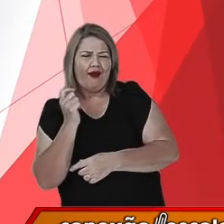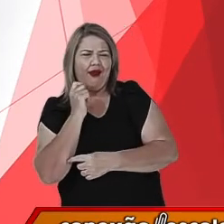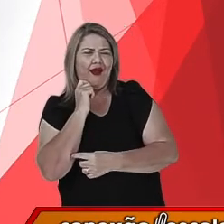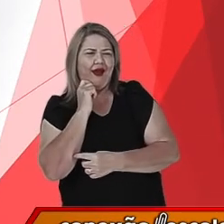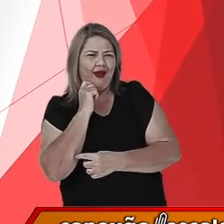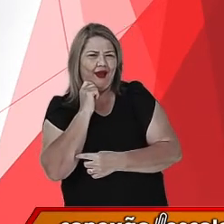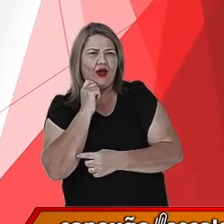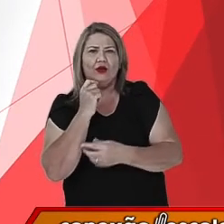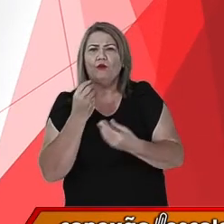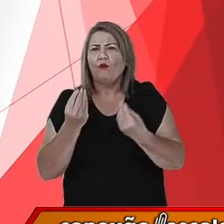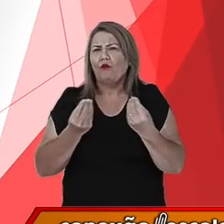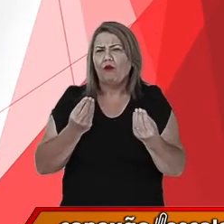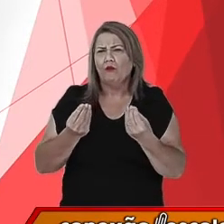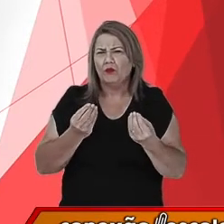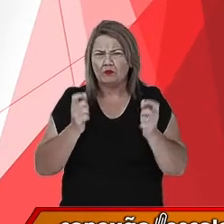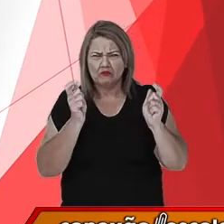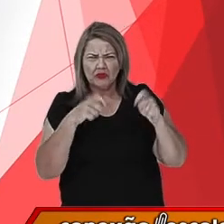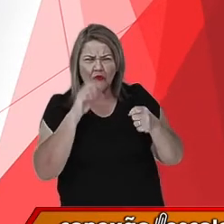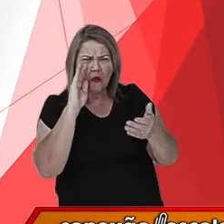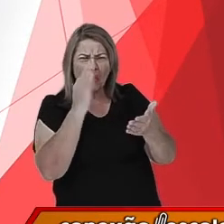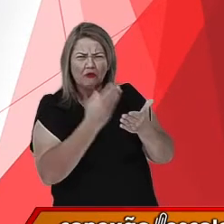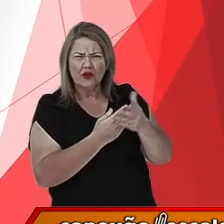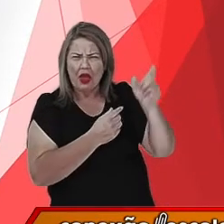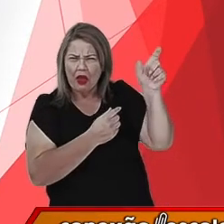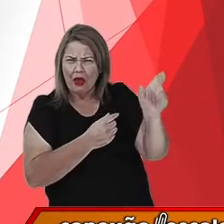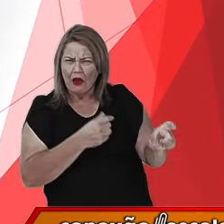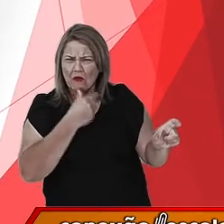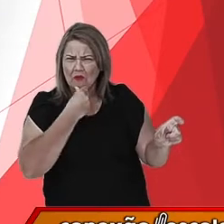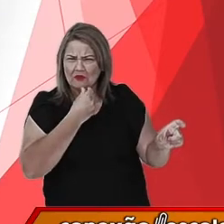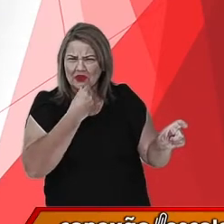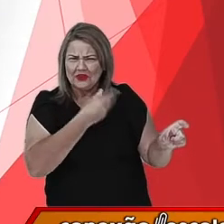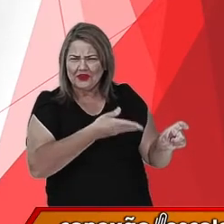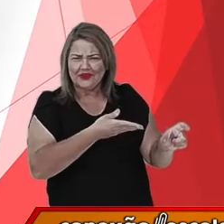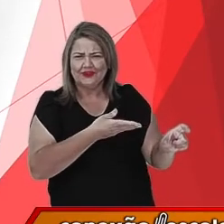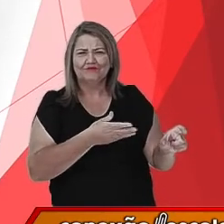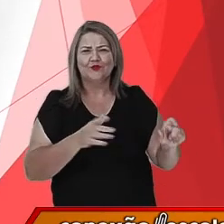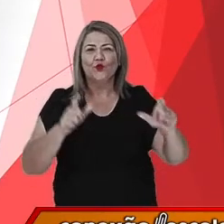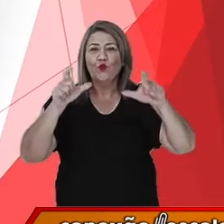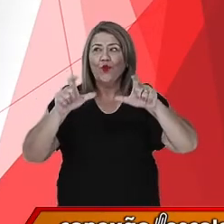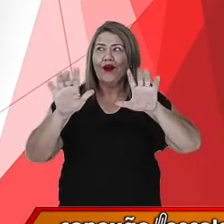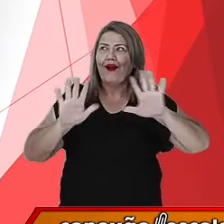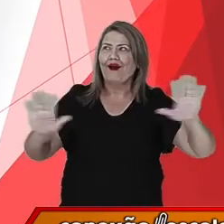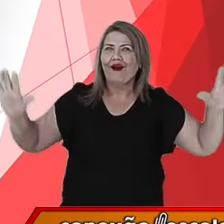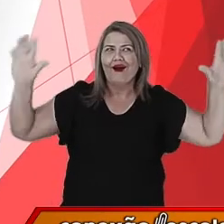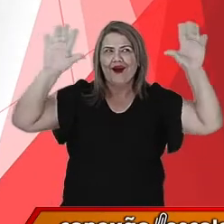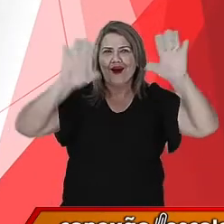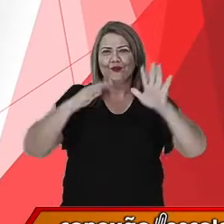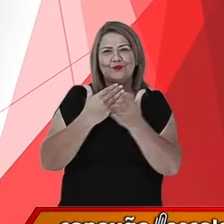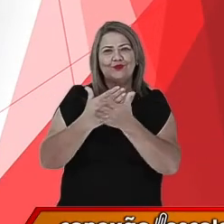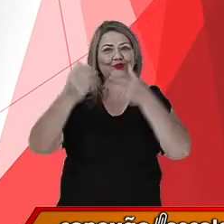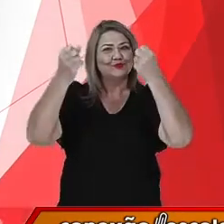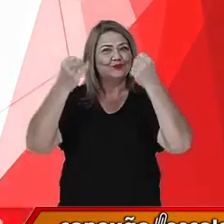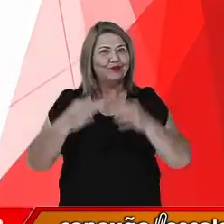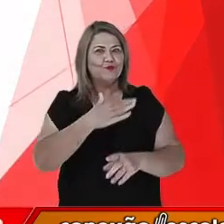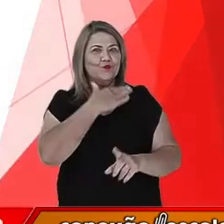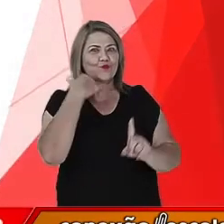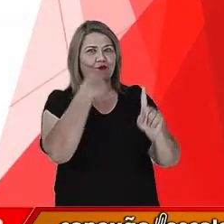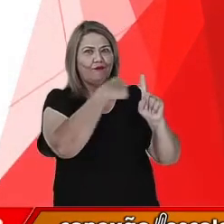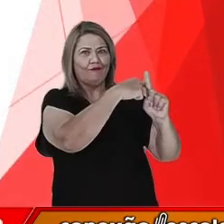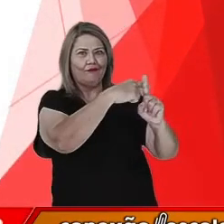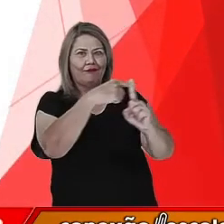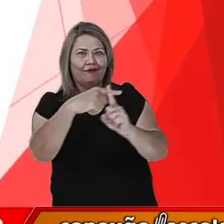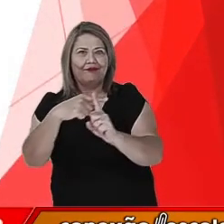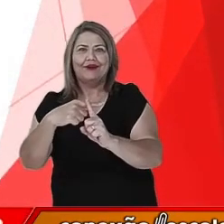seja, podemos confiar ou não nesse personagem. Os cenários. Comecei falando aqui que é um cemitério. E